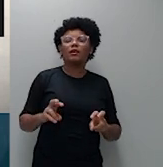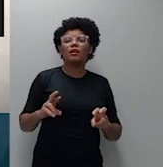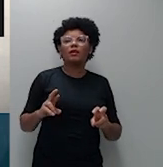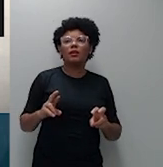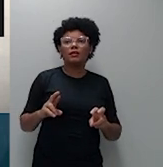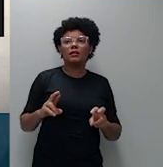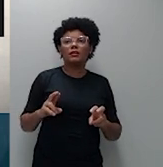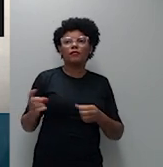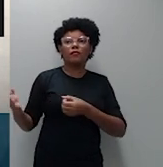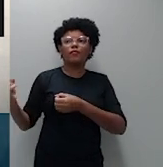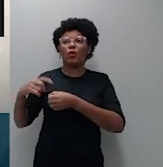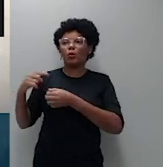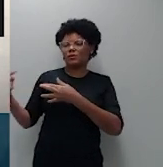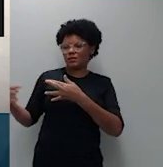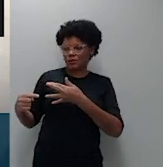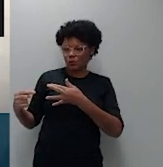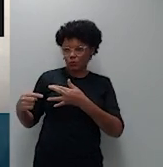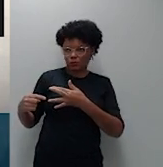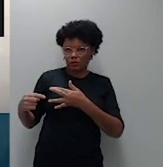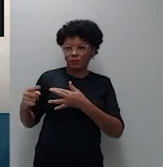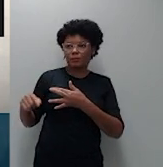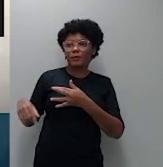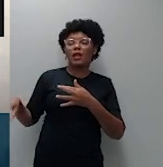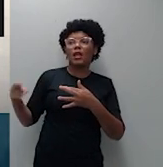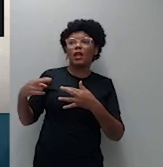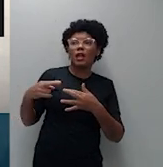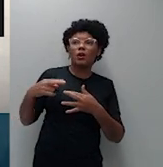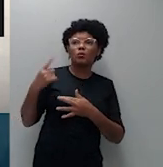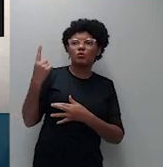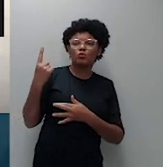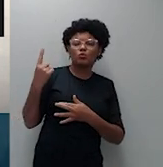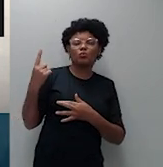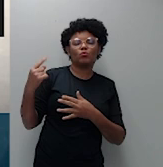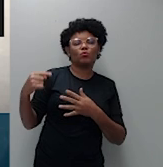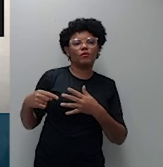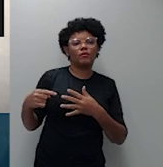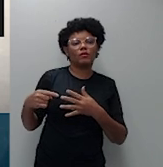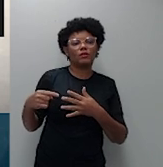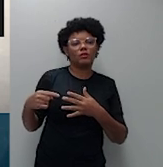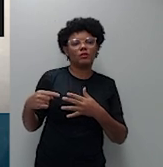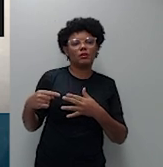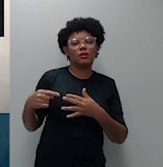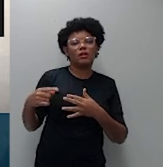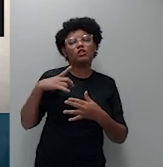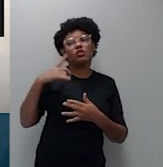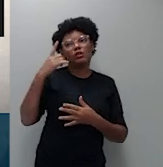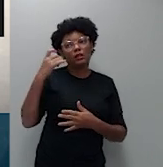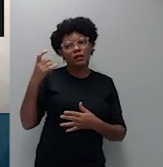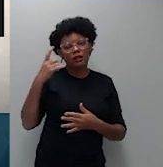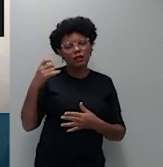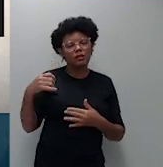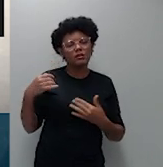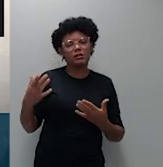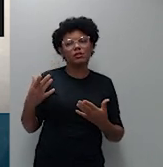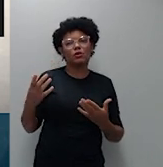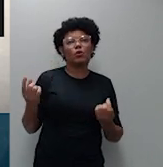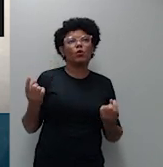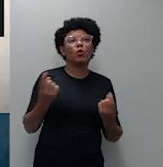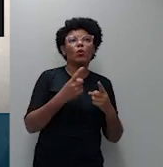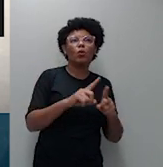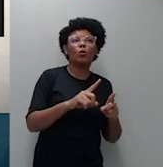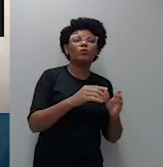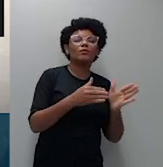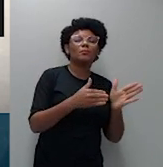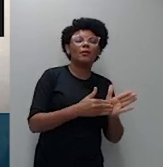quando provido o recurso para apenas um dos fundamentos aquanaut com interesse puxou para oposição de embargos declaratórios